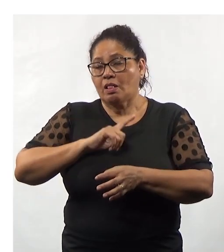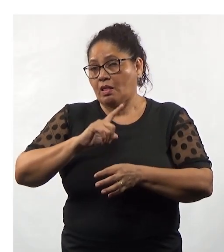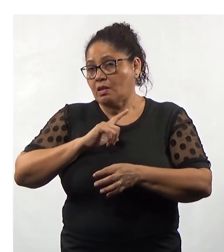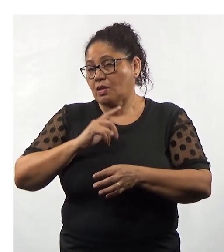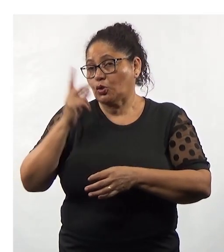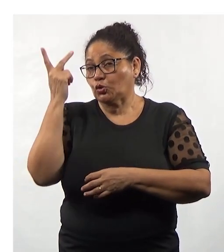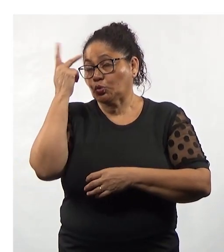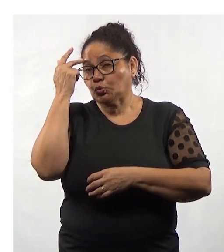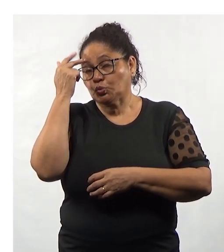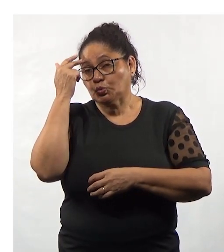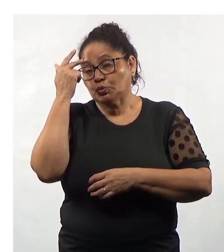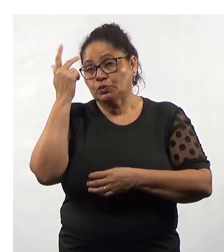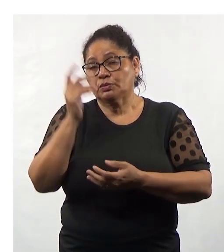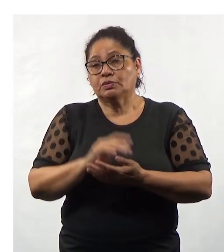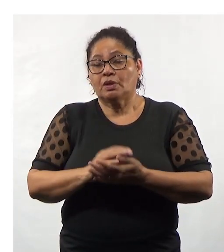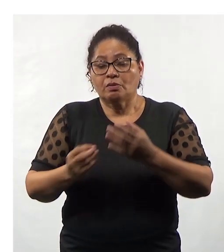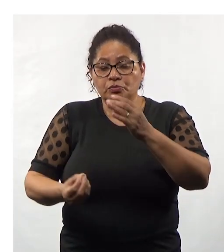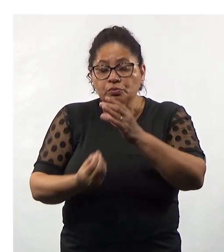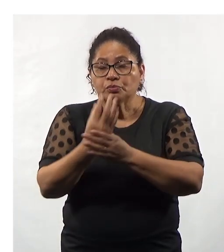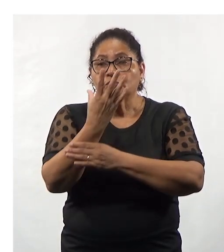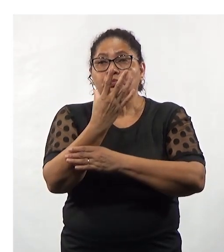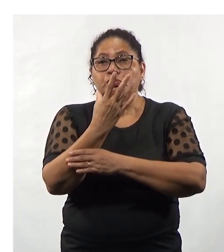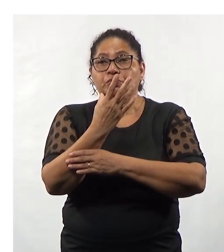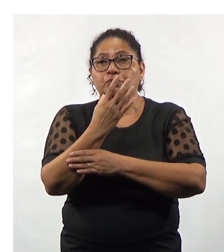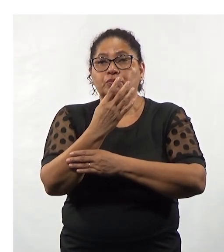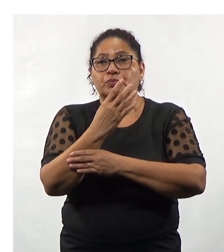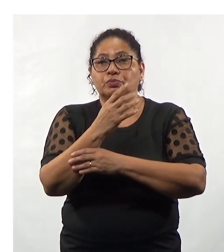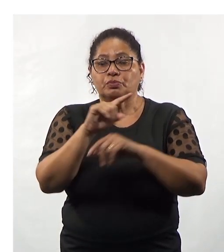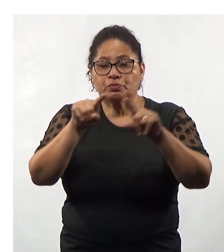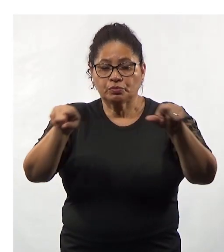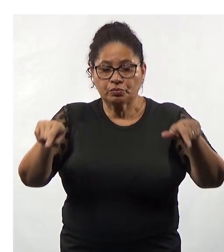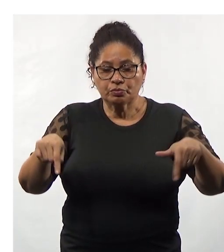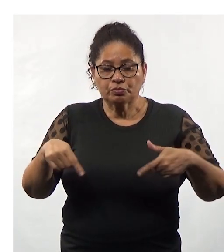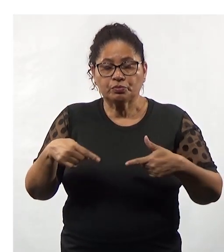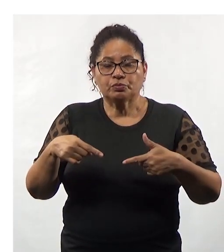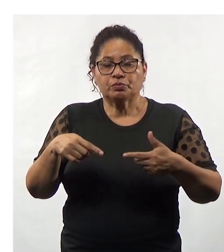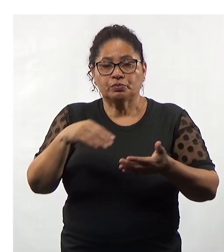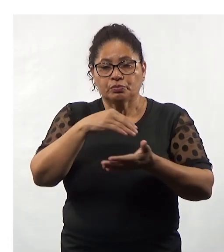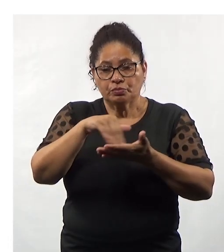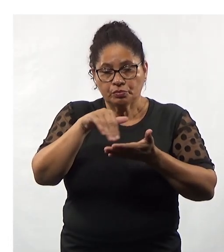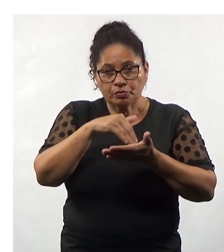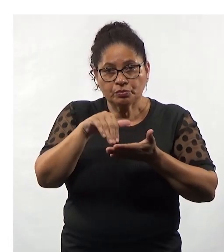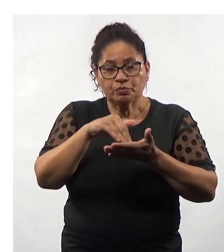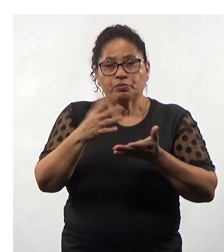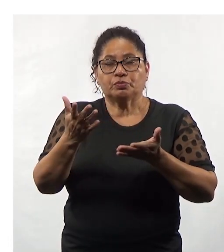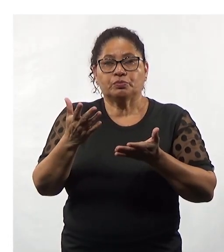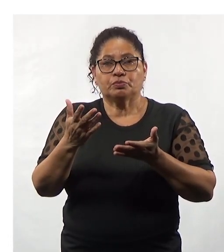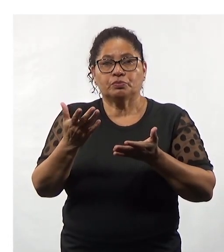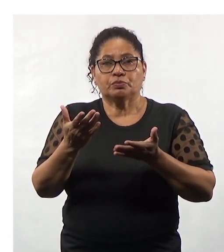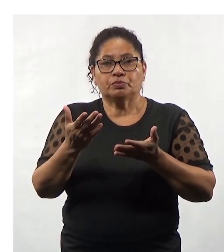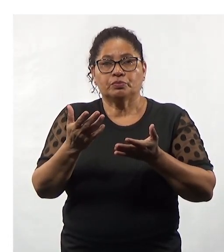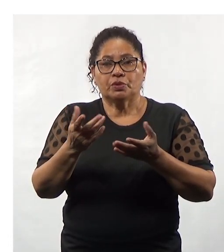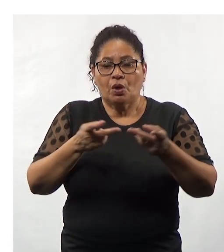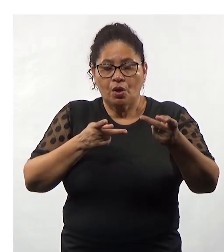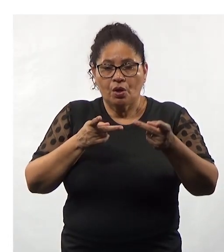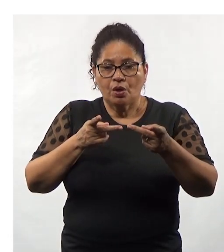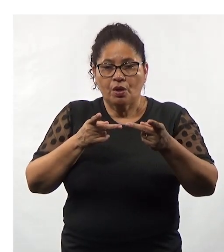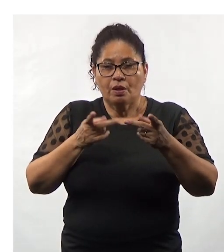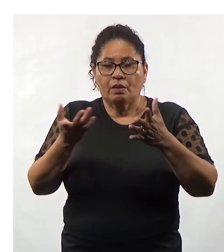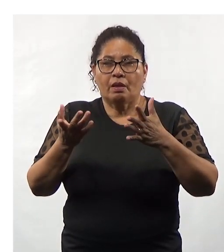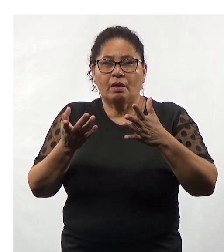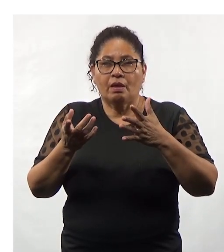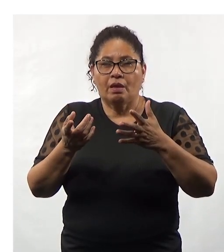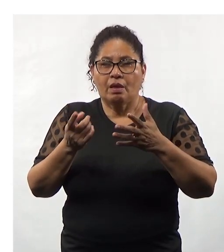muito comum, não é, a criação dos escritórios de projetos, sejam eles administrados por